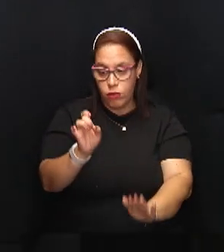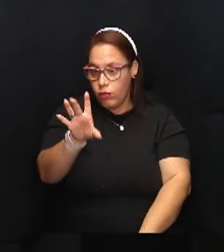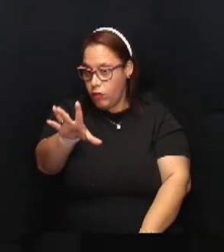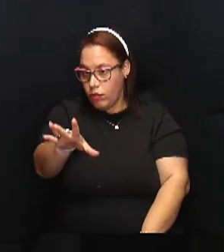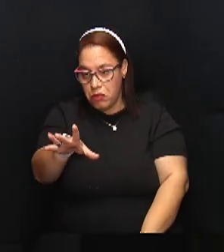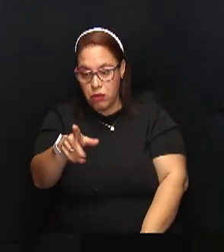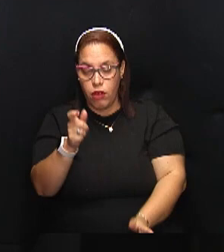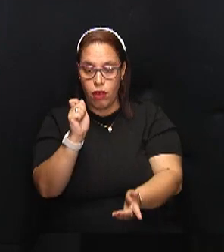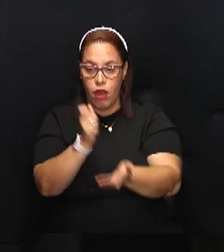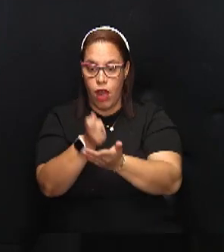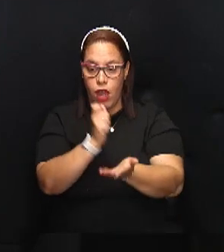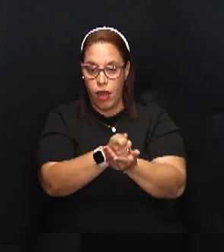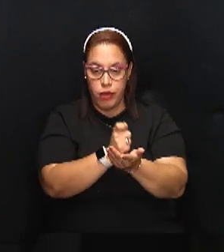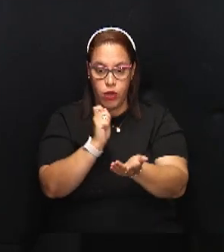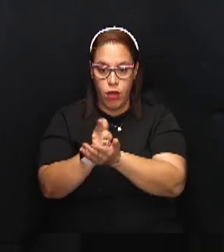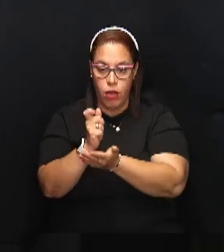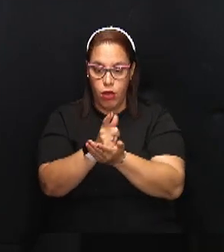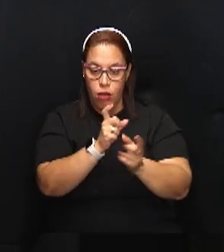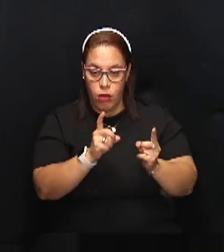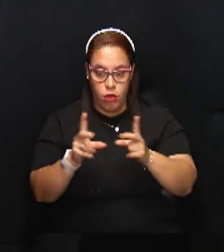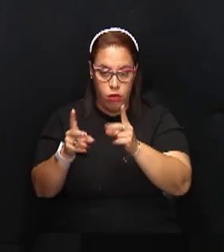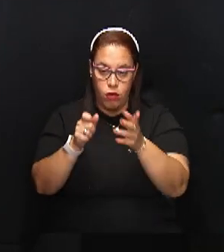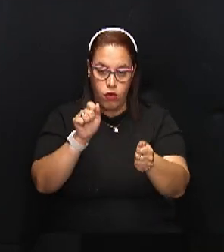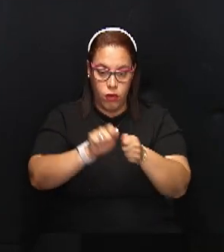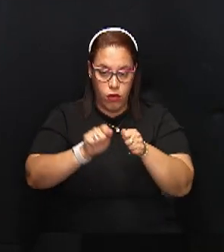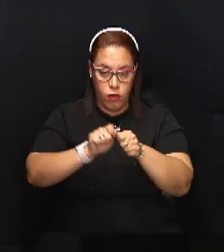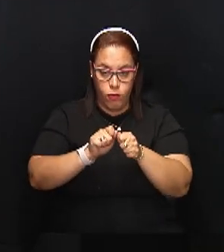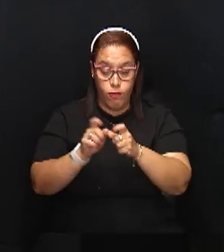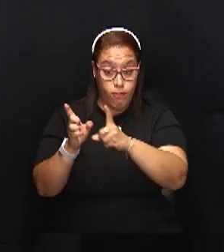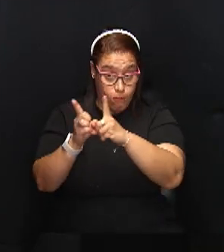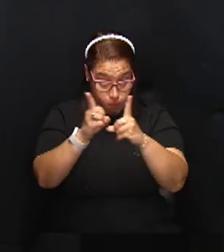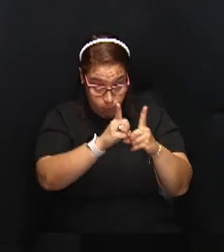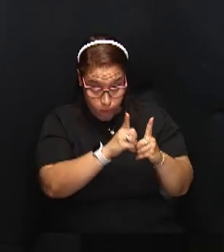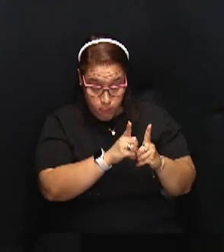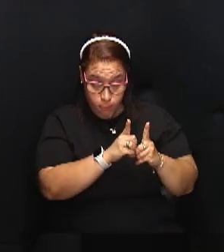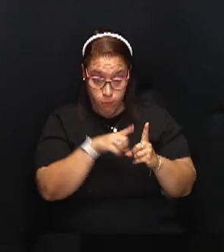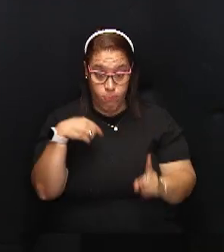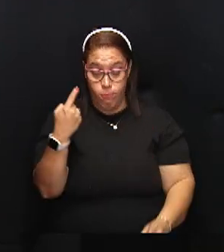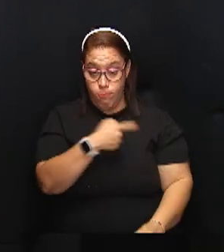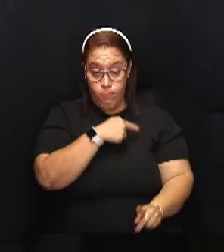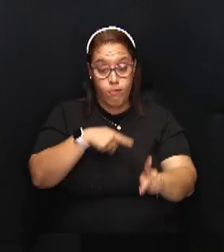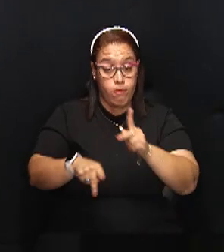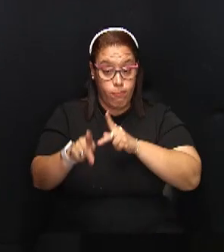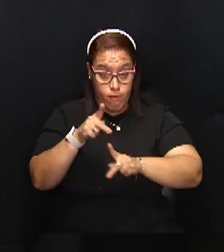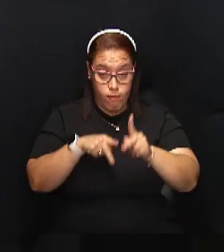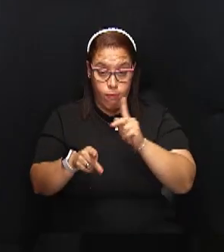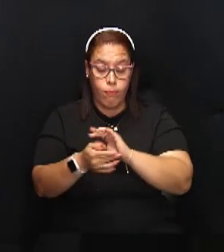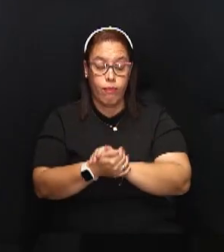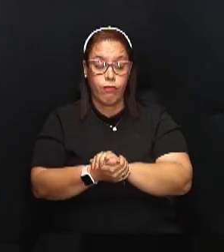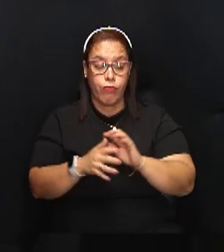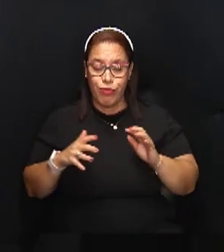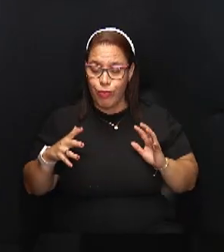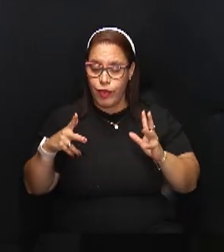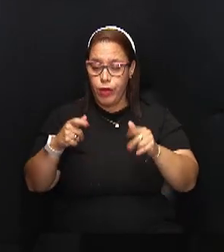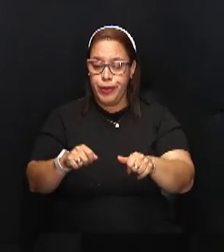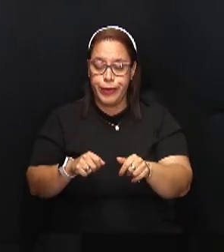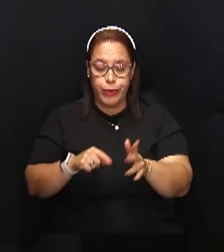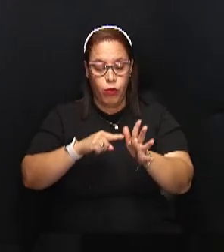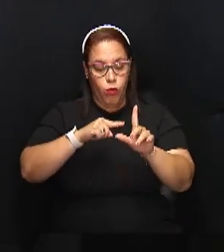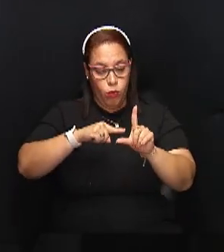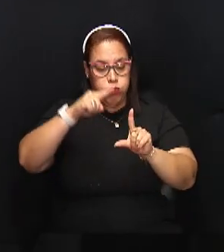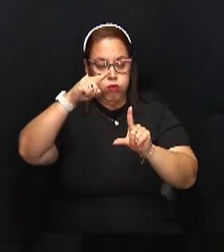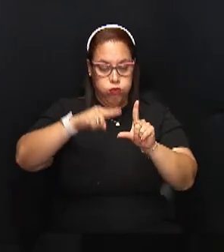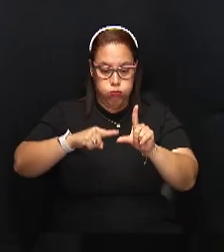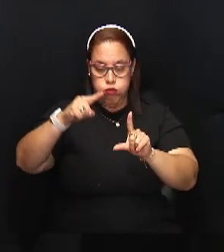que foi gasto, mas tudo aquilo que foi feito em termos de atendimento à nossa população. Com todos os indicadores, aquilo